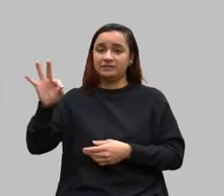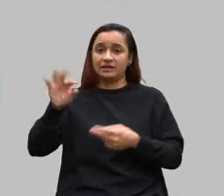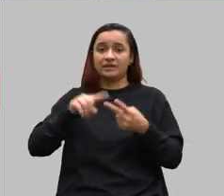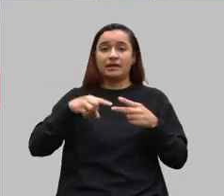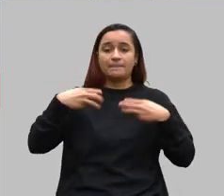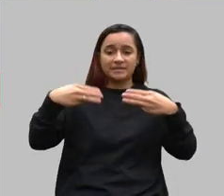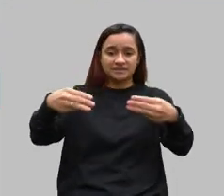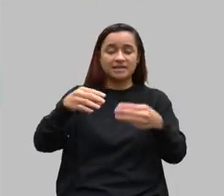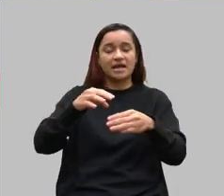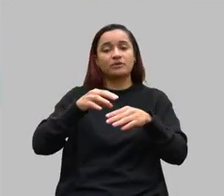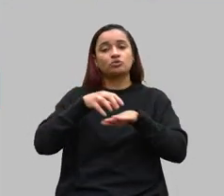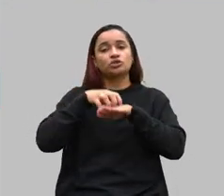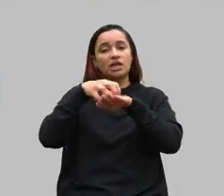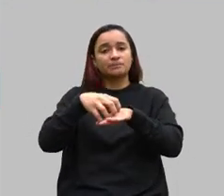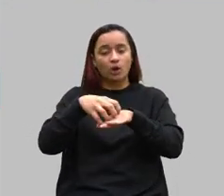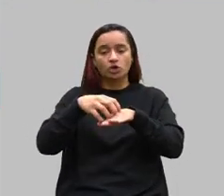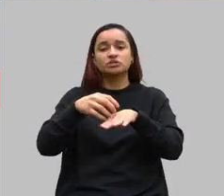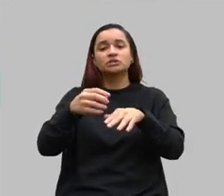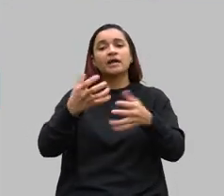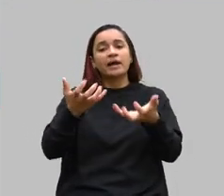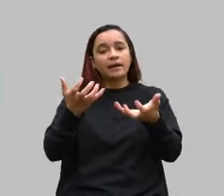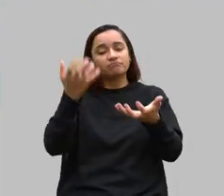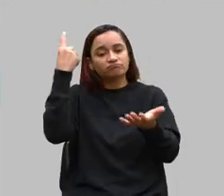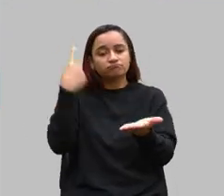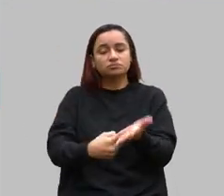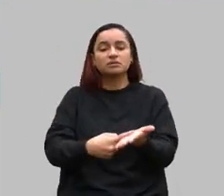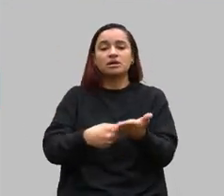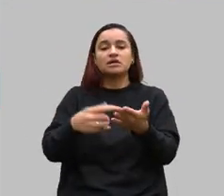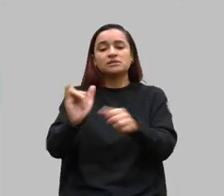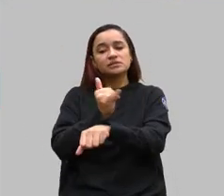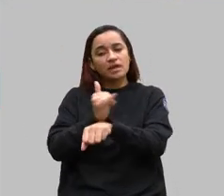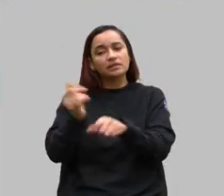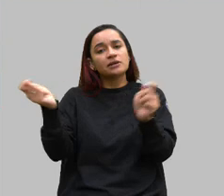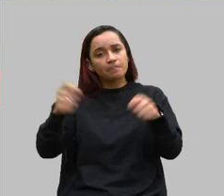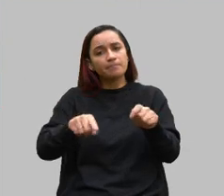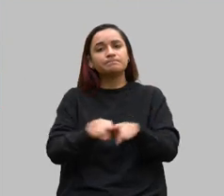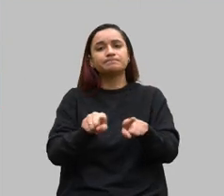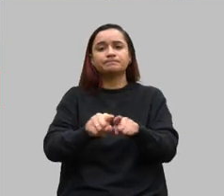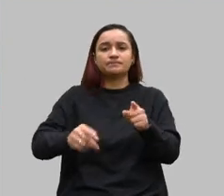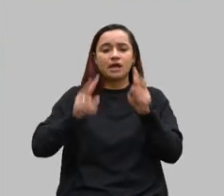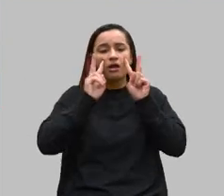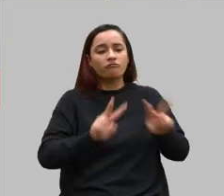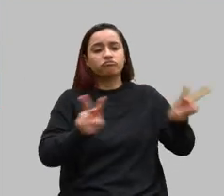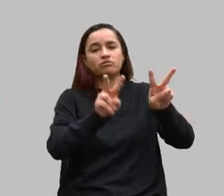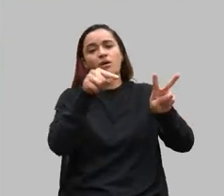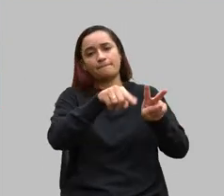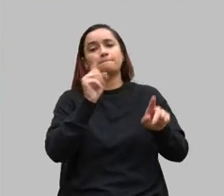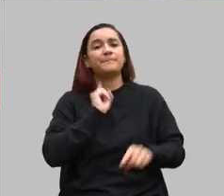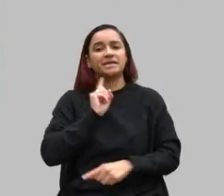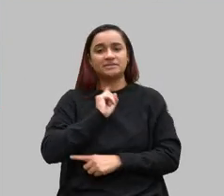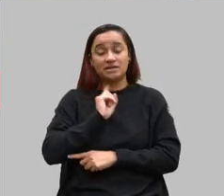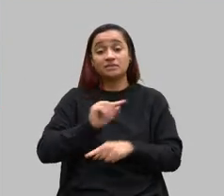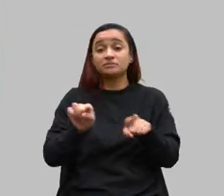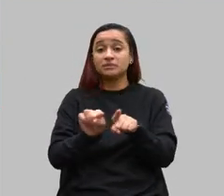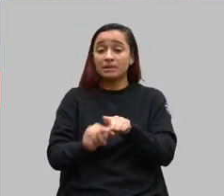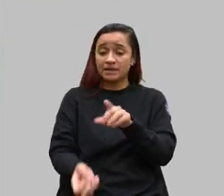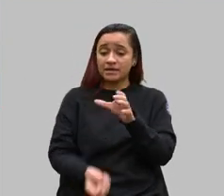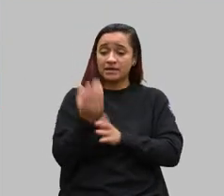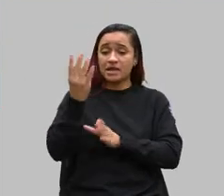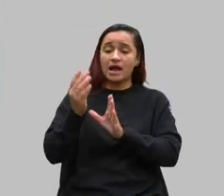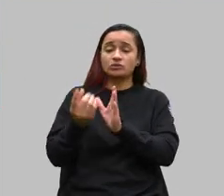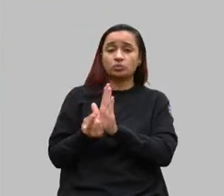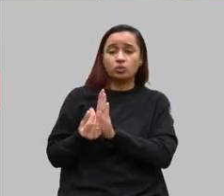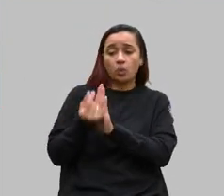adotem medidas que possam contemplar Minas Gerais que seja criado um fundo especial para